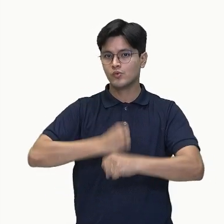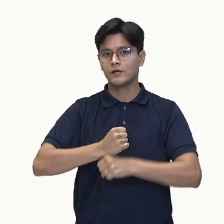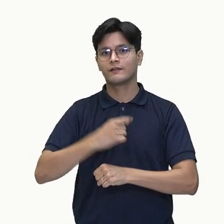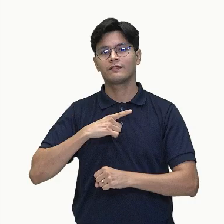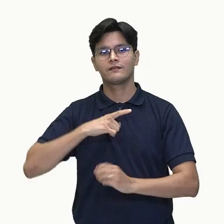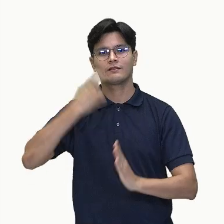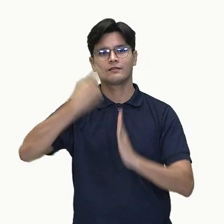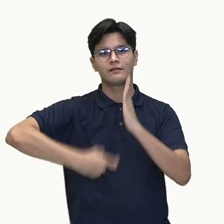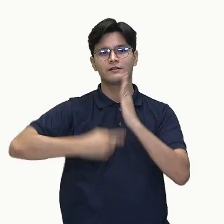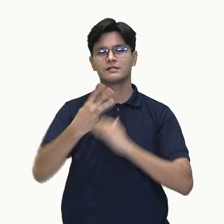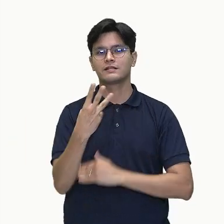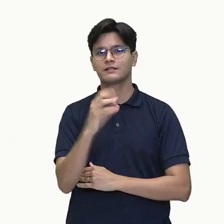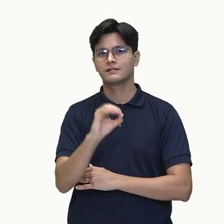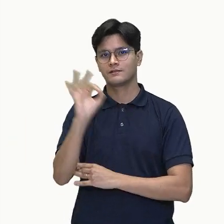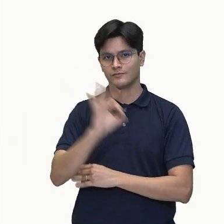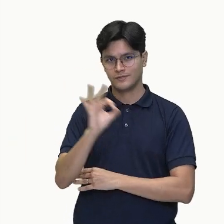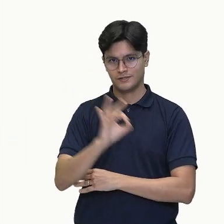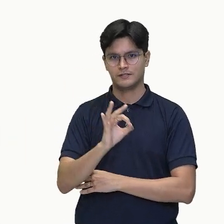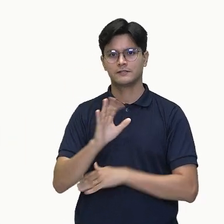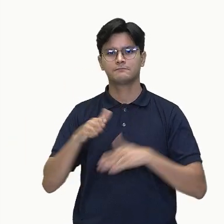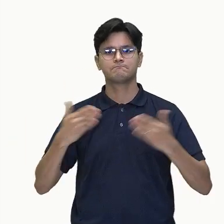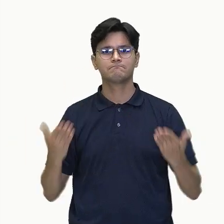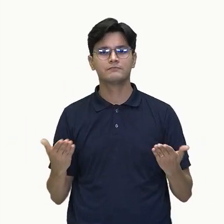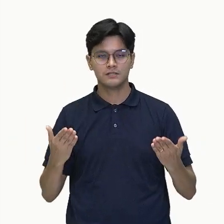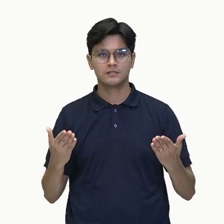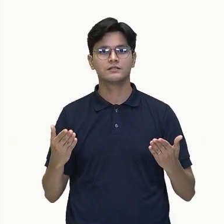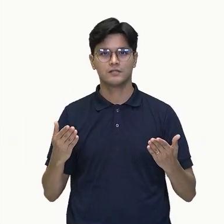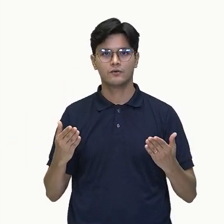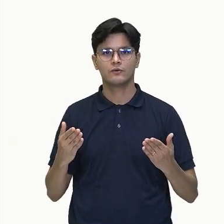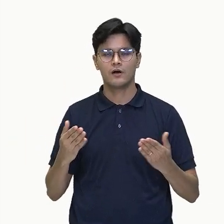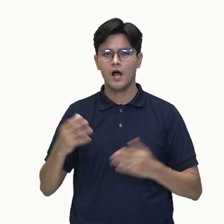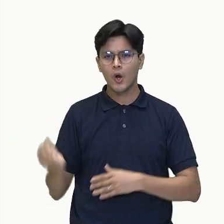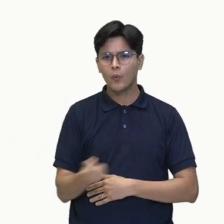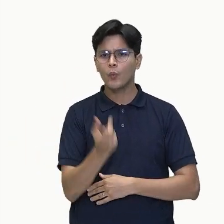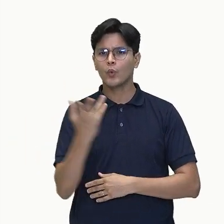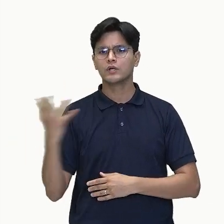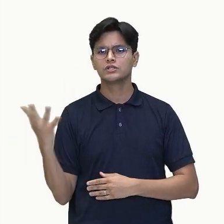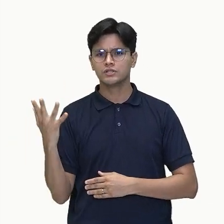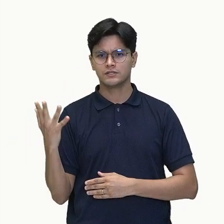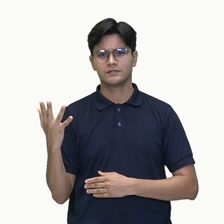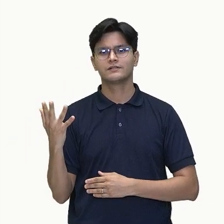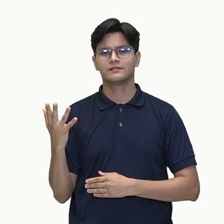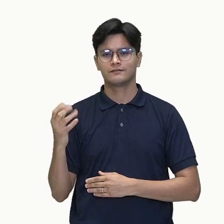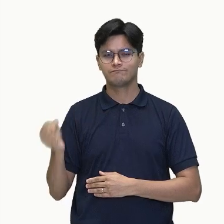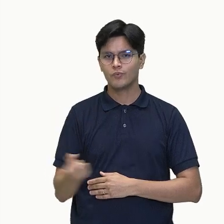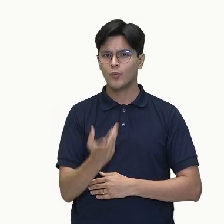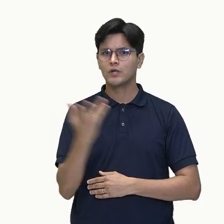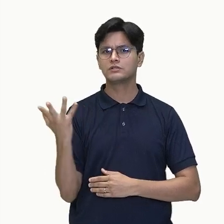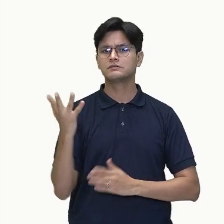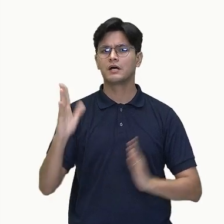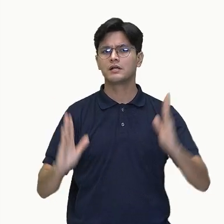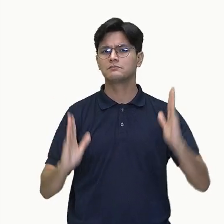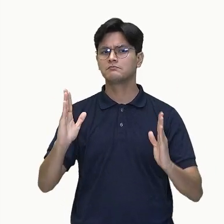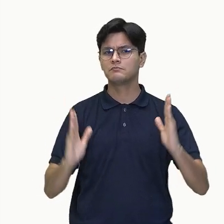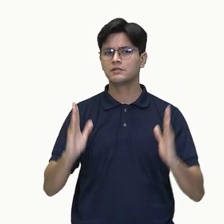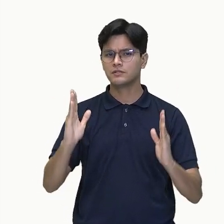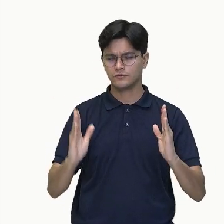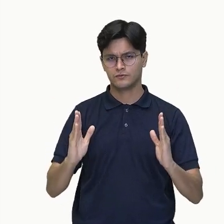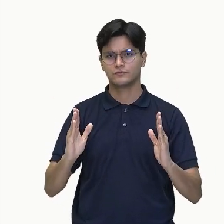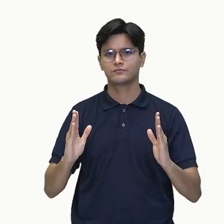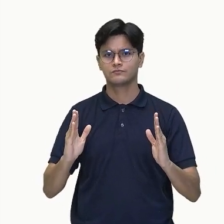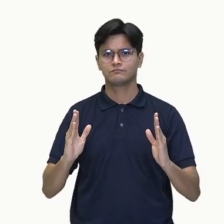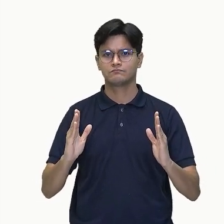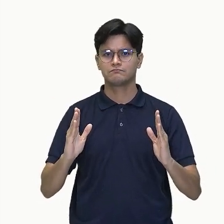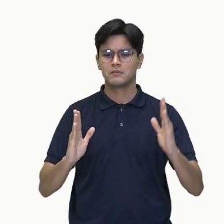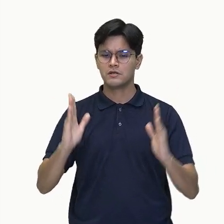seguinte: qual será o montante gerado ao término desse tempo? Então, verifiquem aqui que nós temos